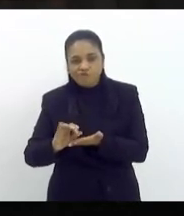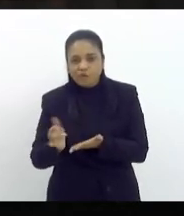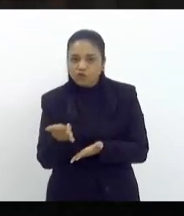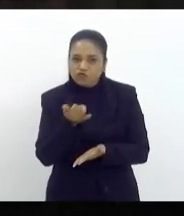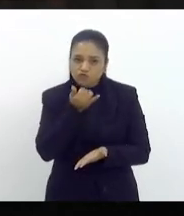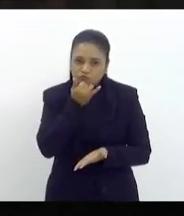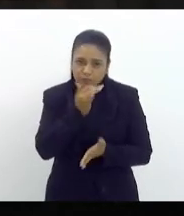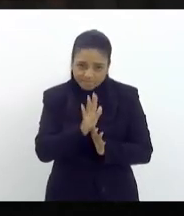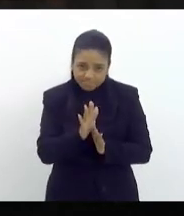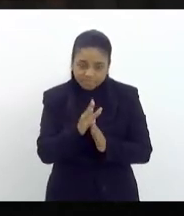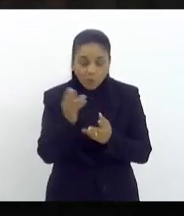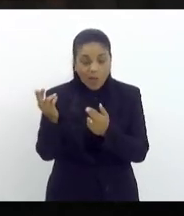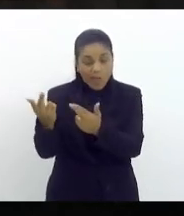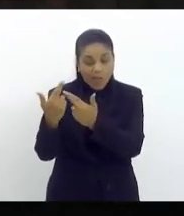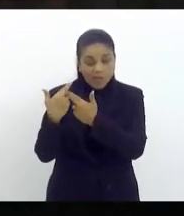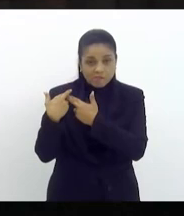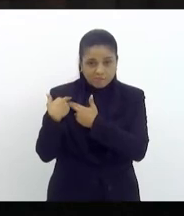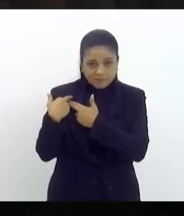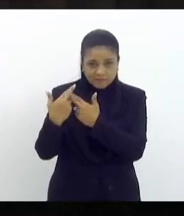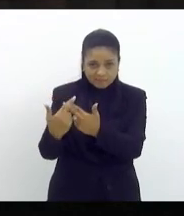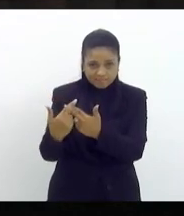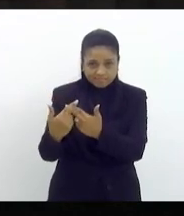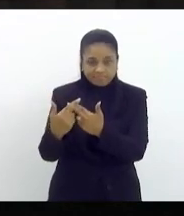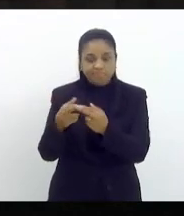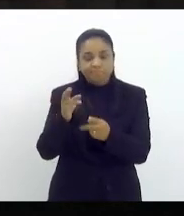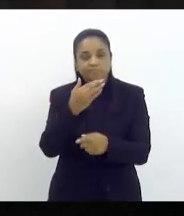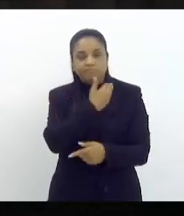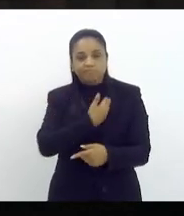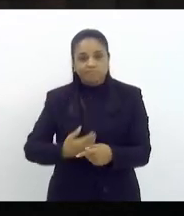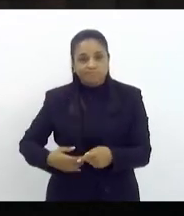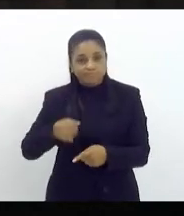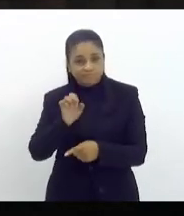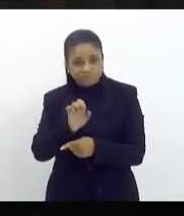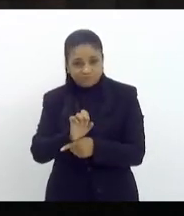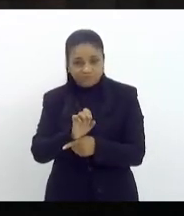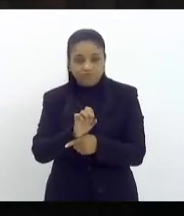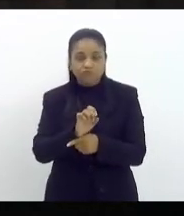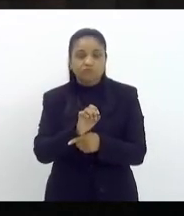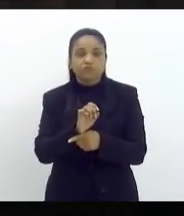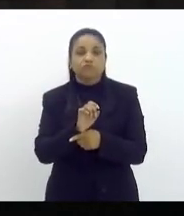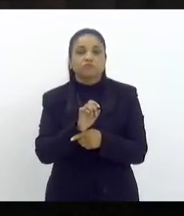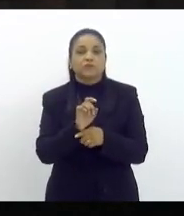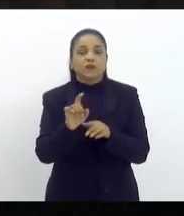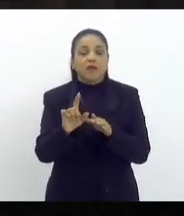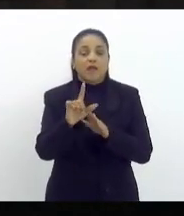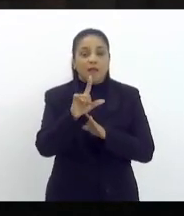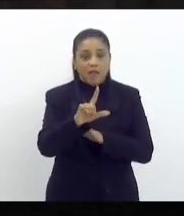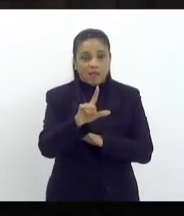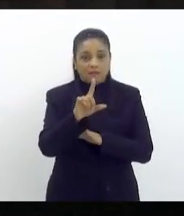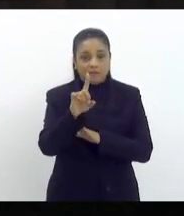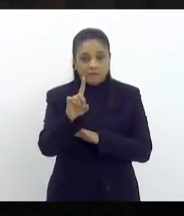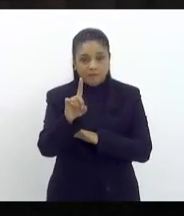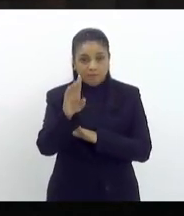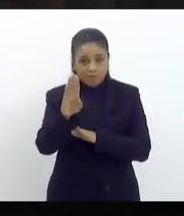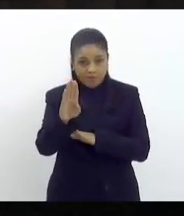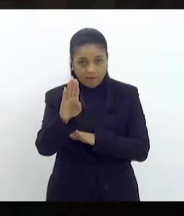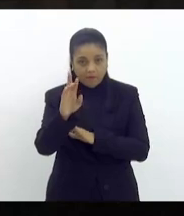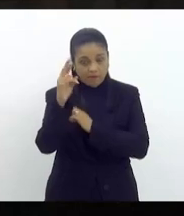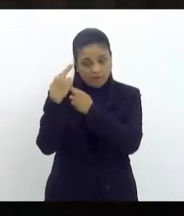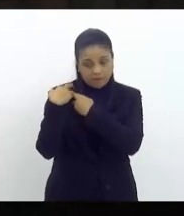do poder estadual de acordo com a LDB a responsabilidade com o ensino médio